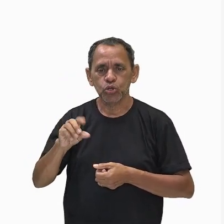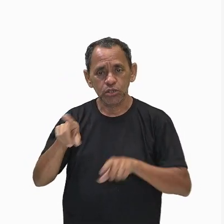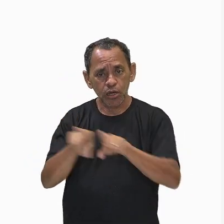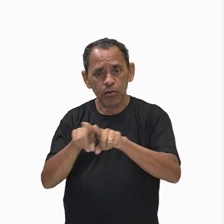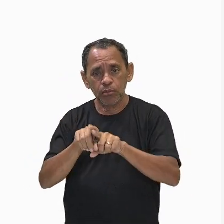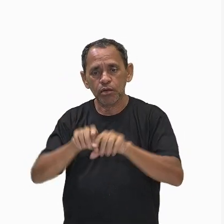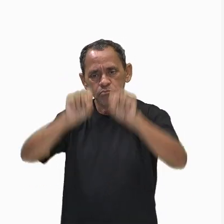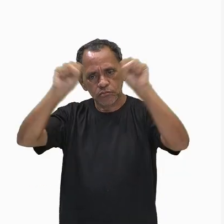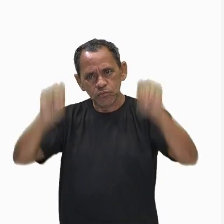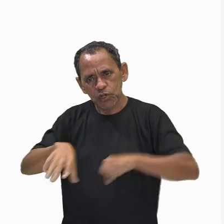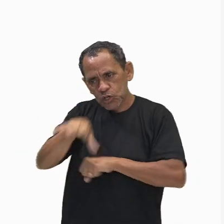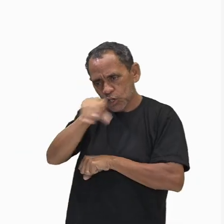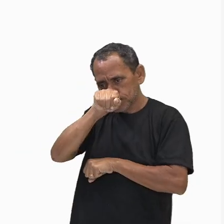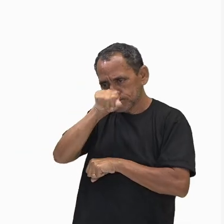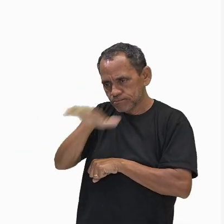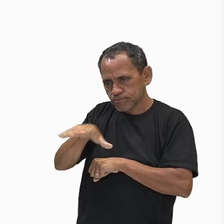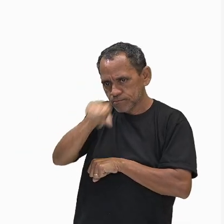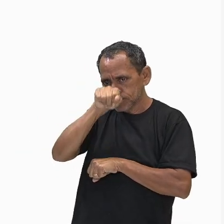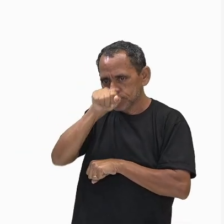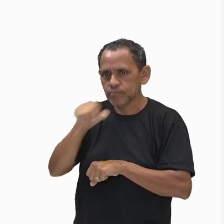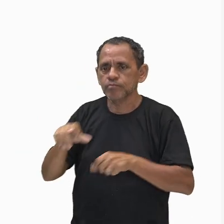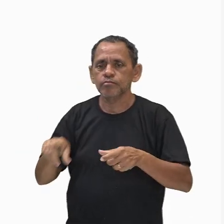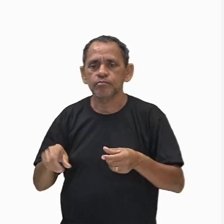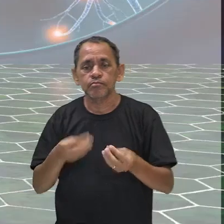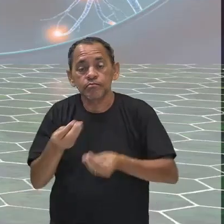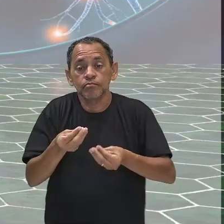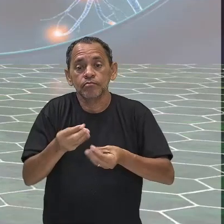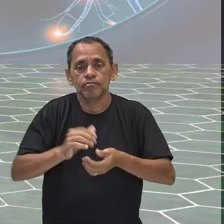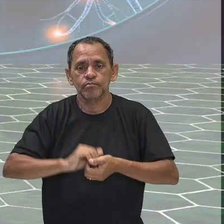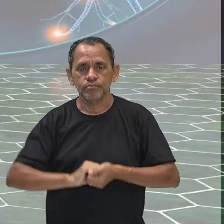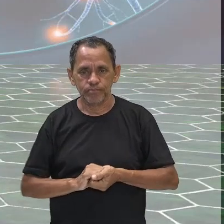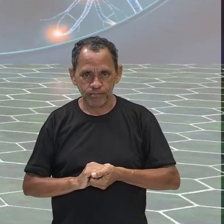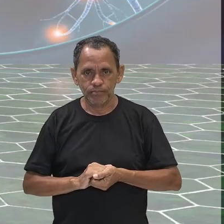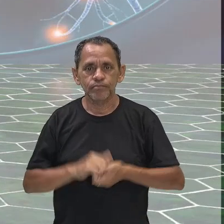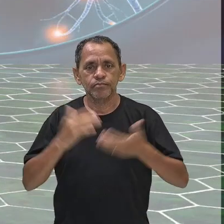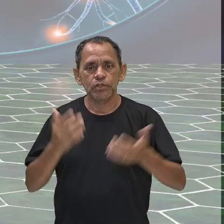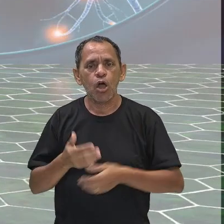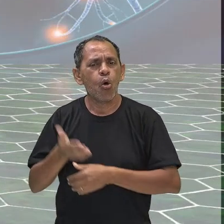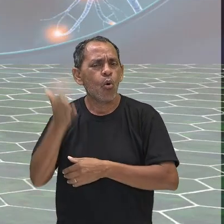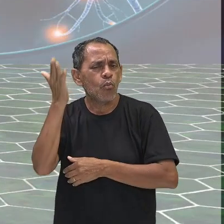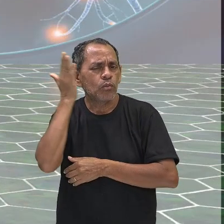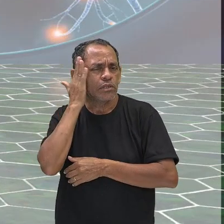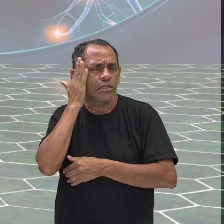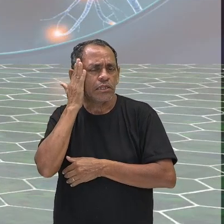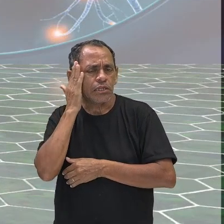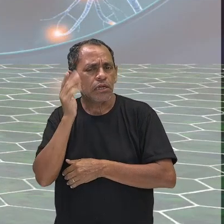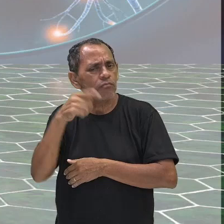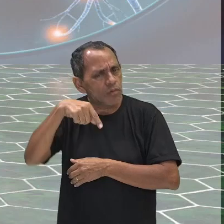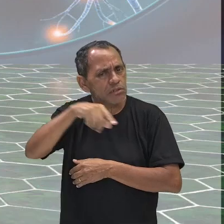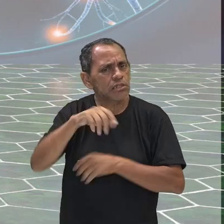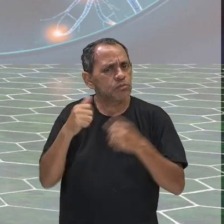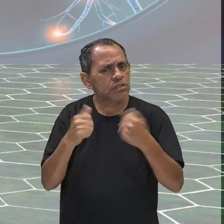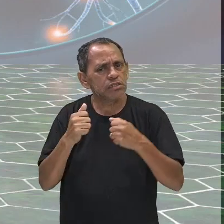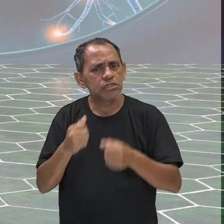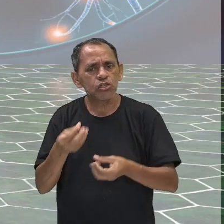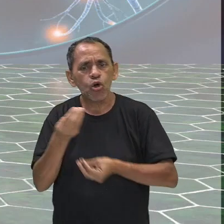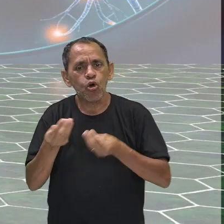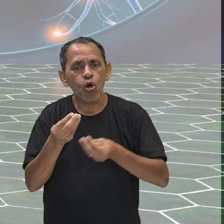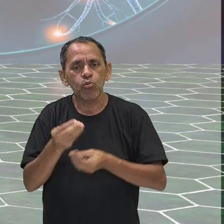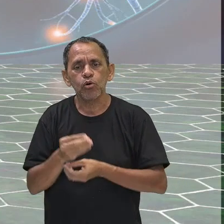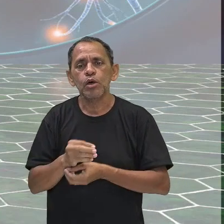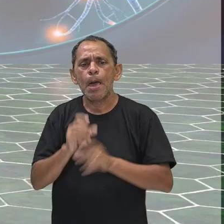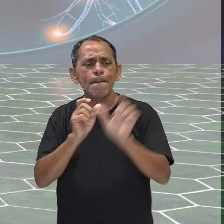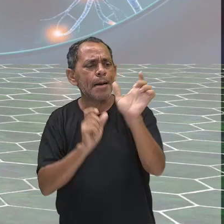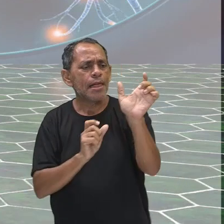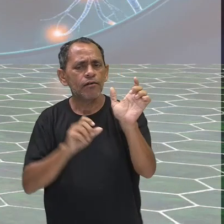E aí é que entra o entendimento aqui que você deve ter da palavra involuntário.